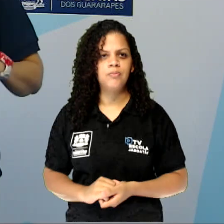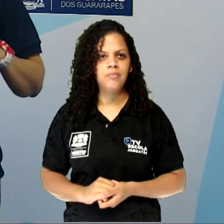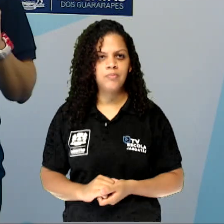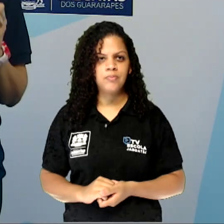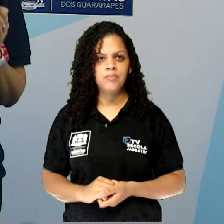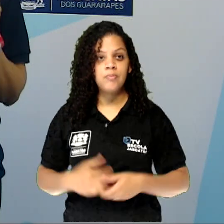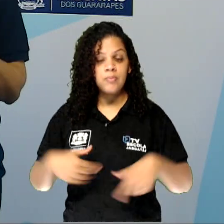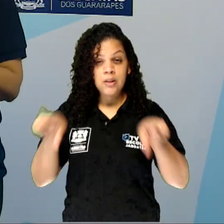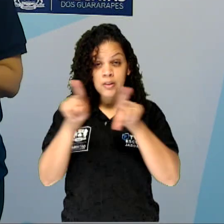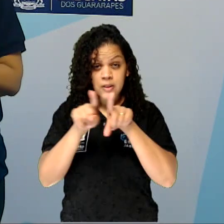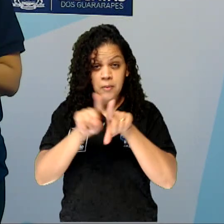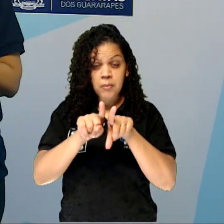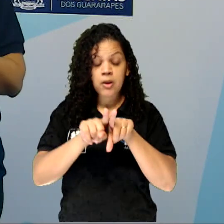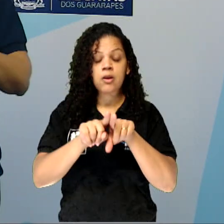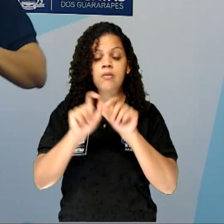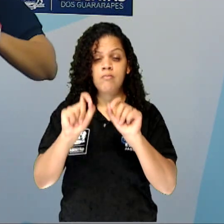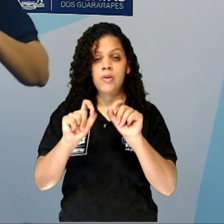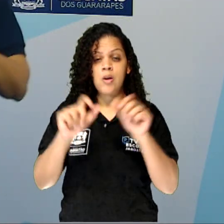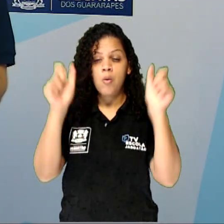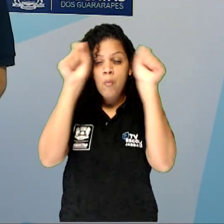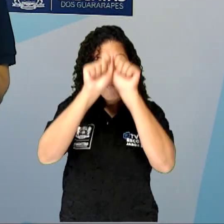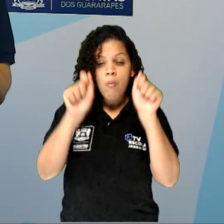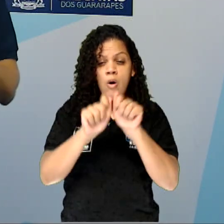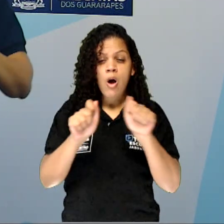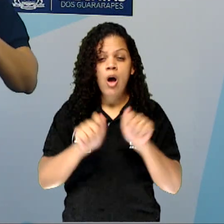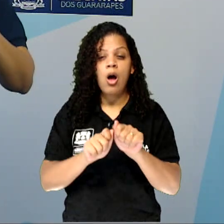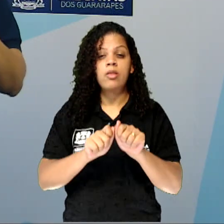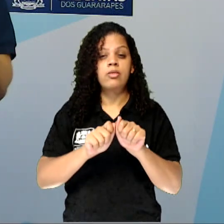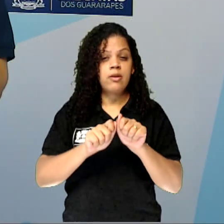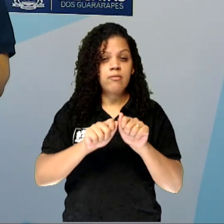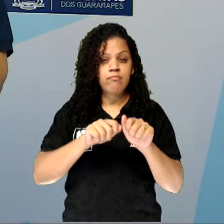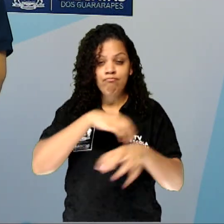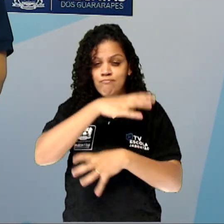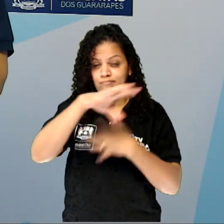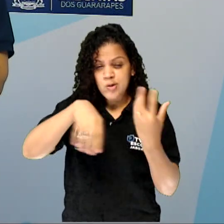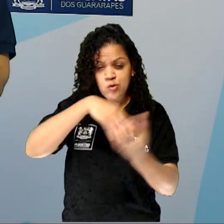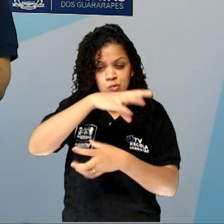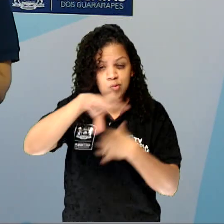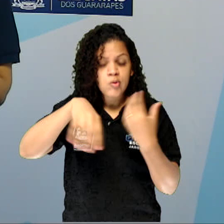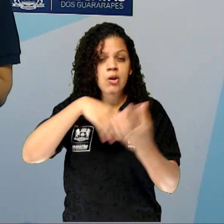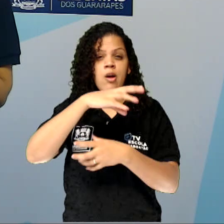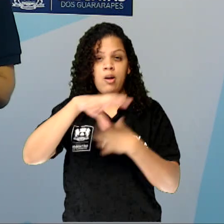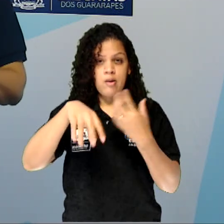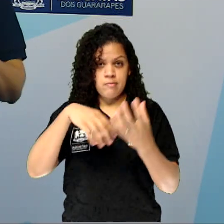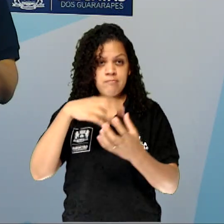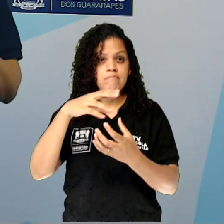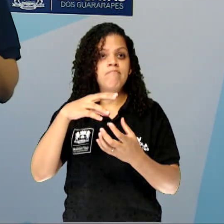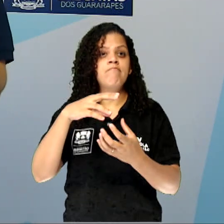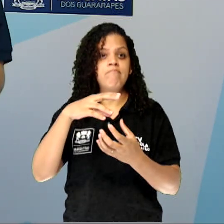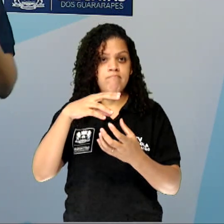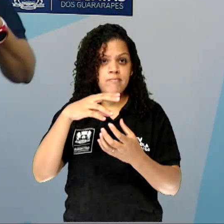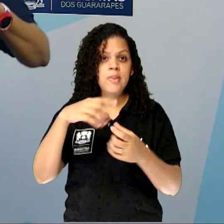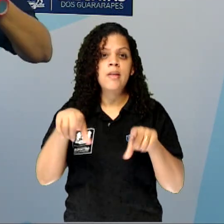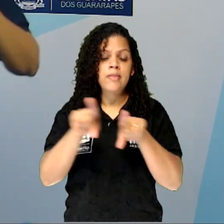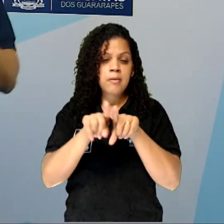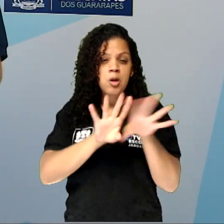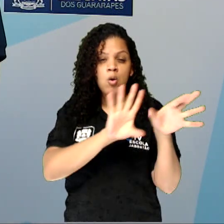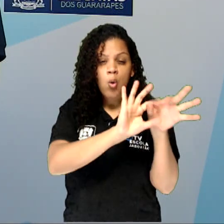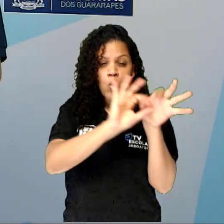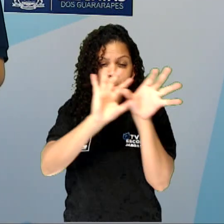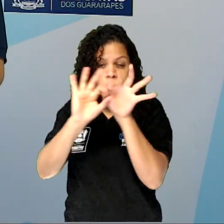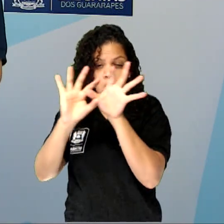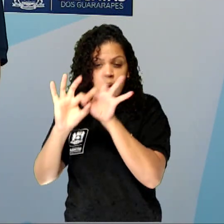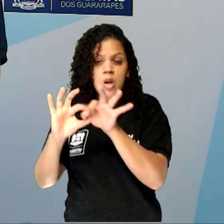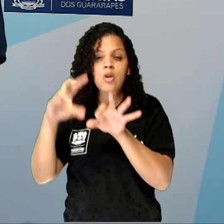Ela também é uma arte híbrida. Como assim? Ela vai misturar contextos e mídias, né? Então, a arte híbrida, porque ela não